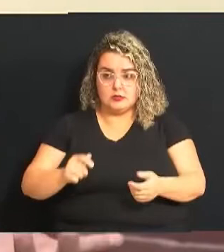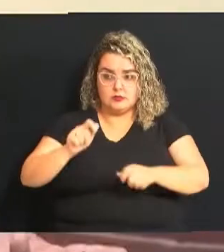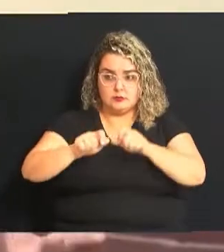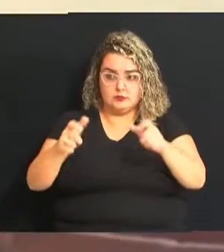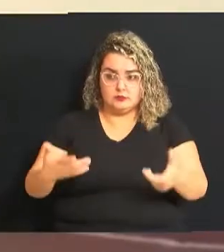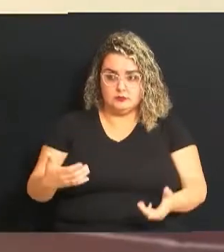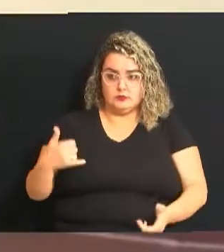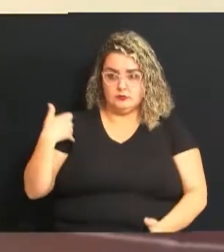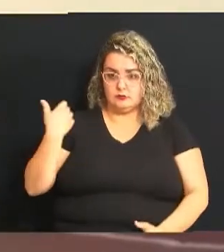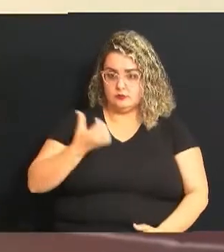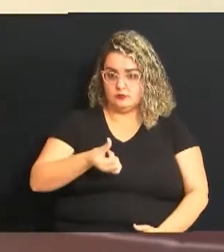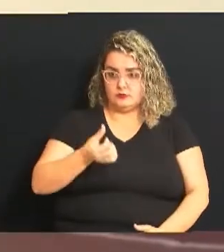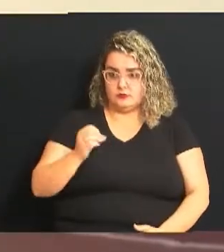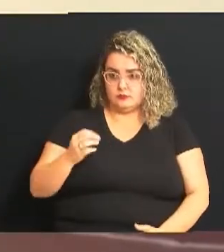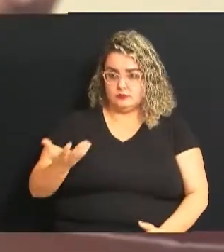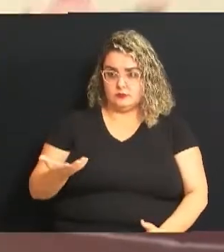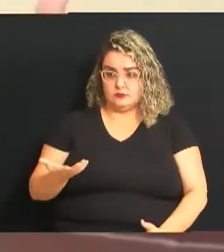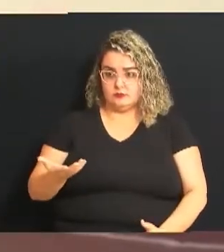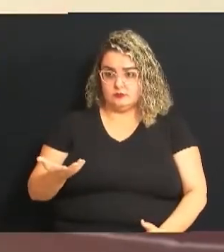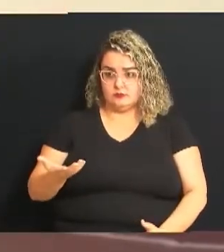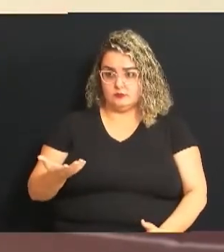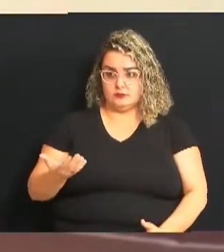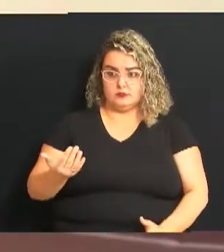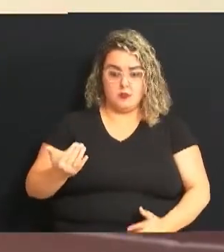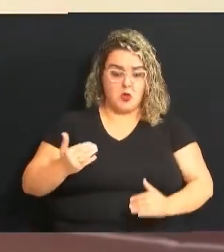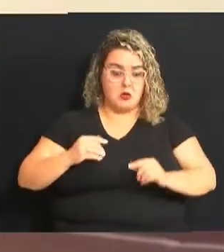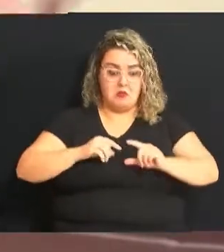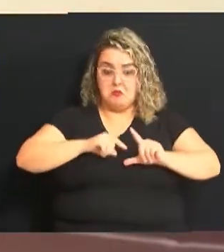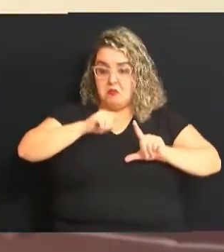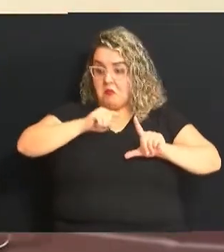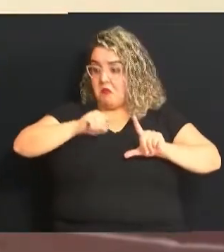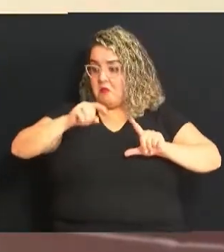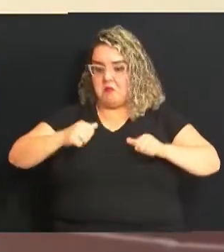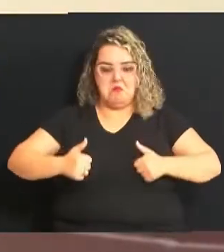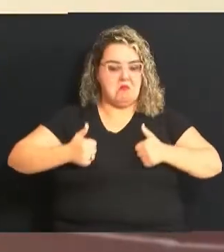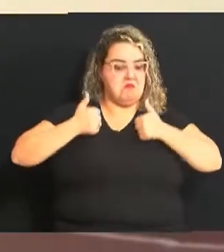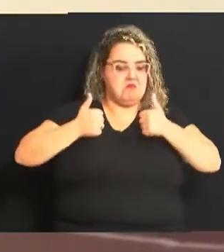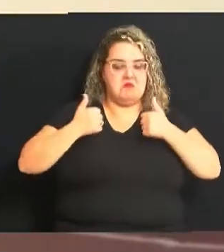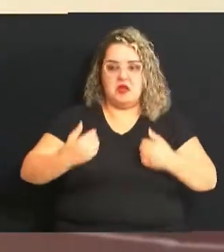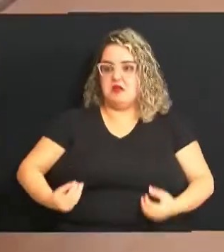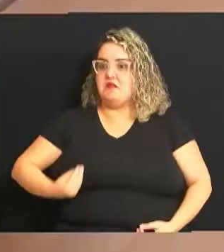com 60 anos estão, inclusive, no auge, estão vivendo super bem,